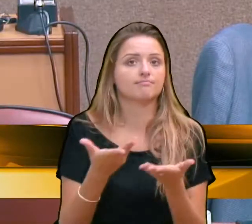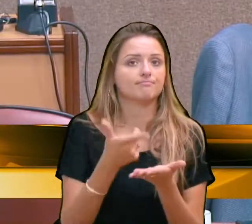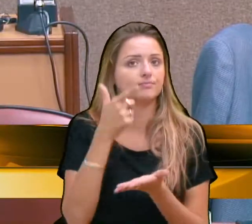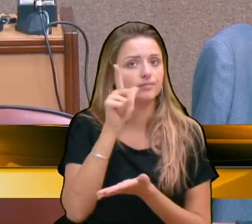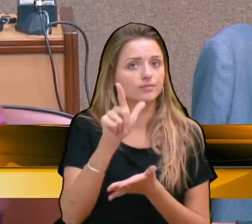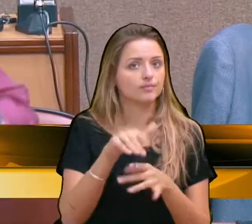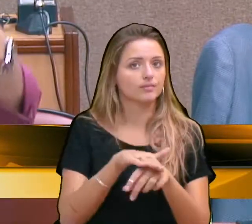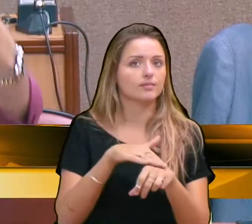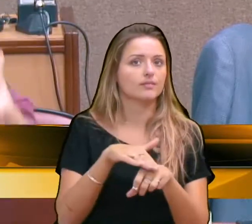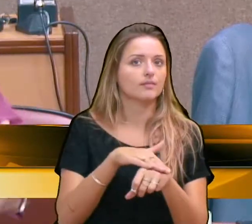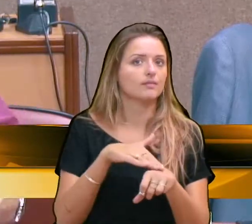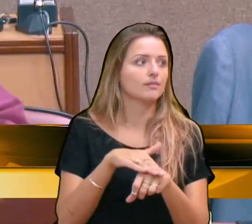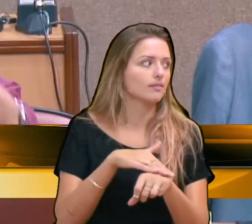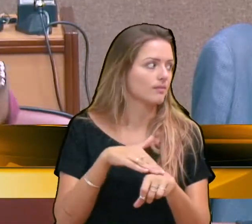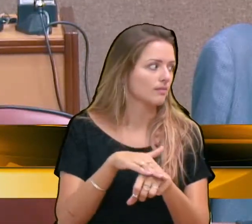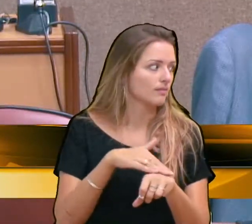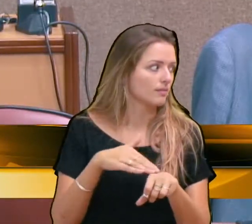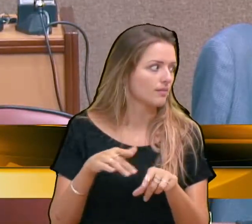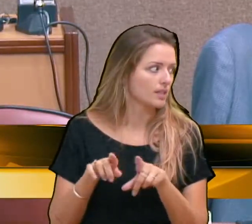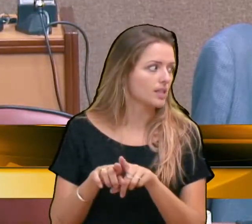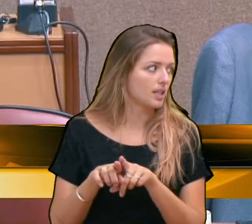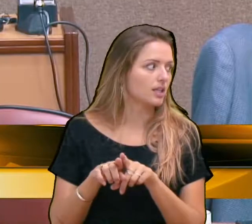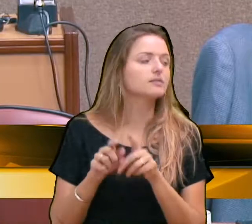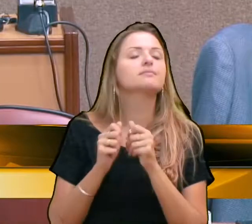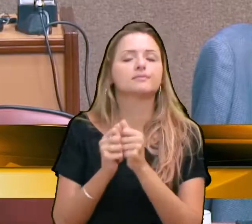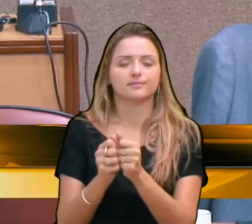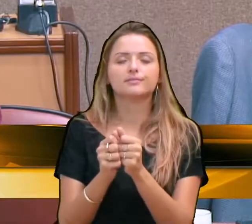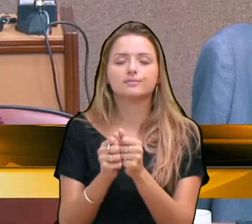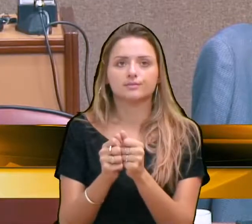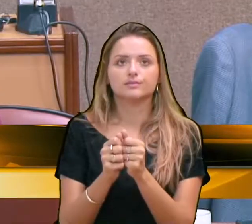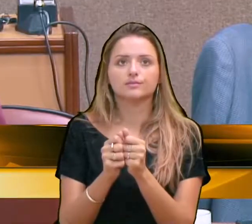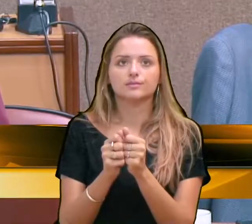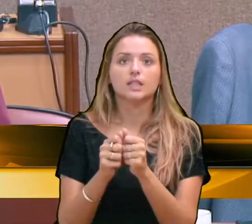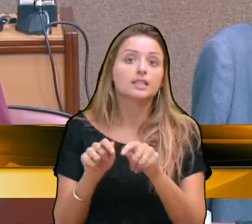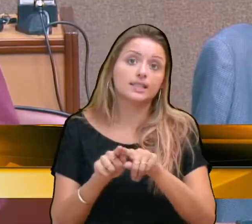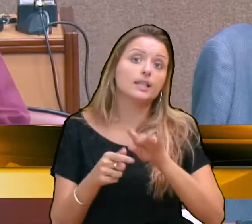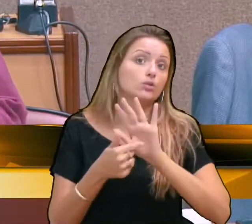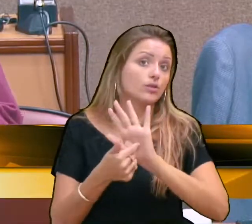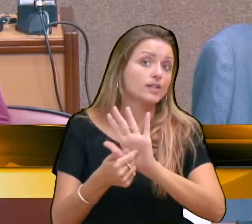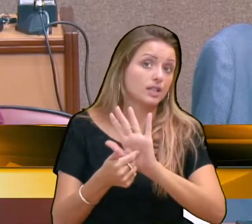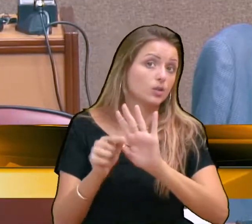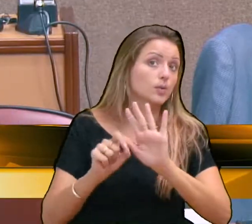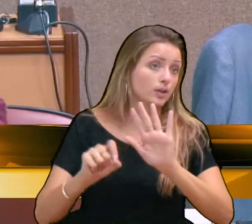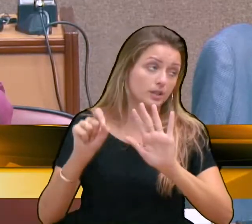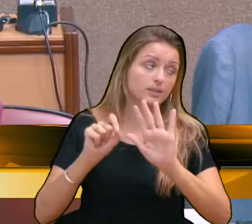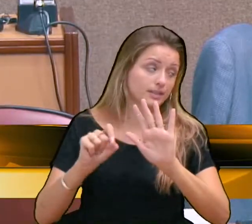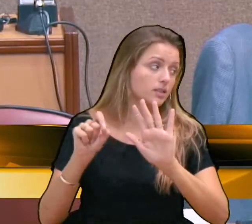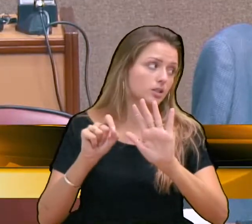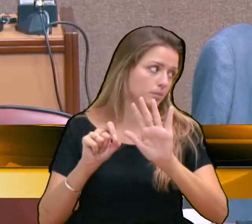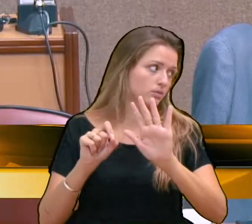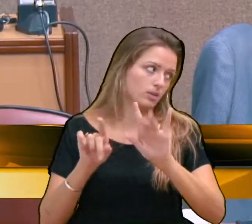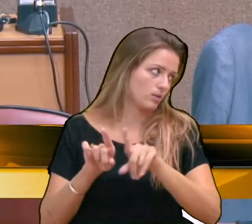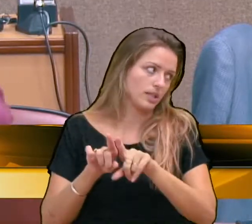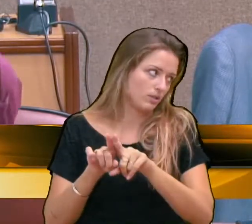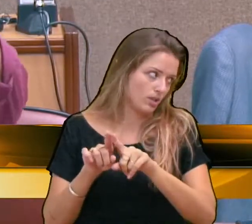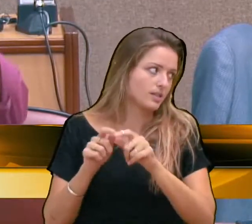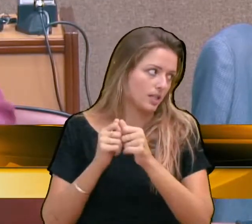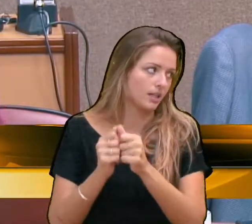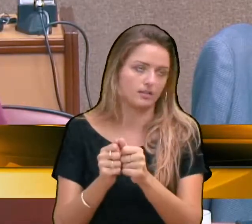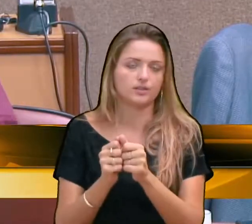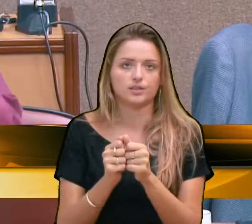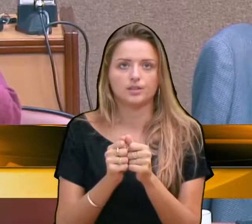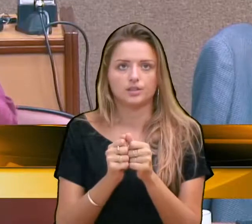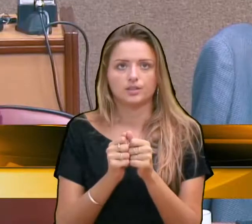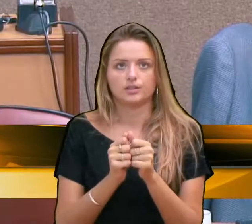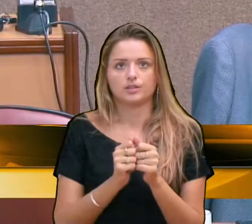as autoridades, as instituições que têm essa competência de fazer. Mas, repito, nós precisamos, enquanto poder